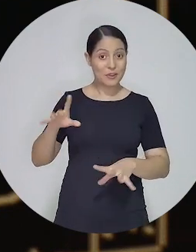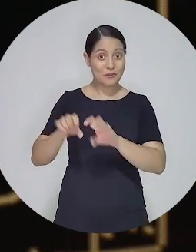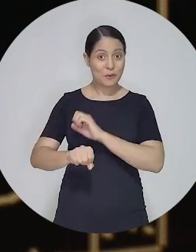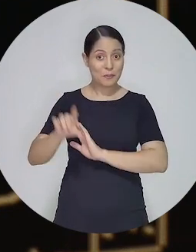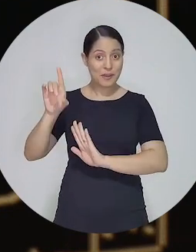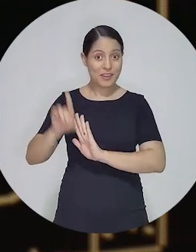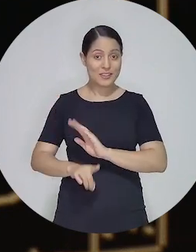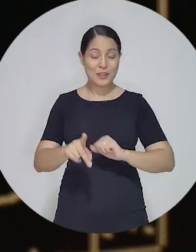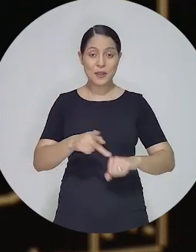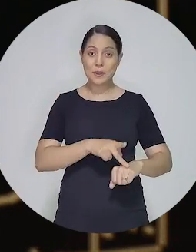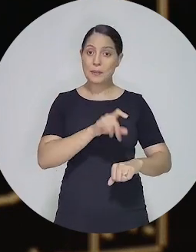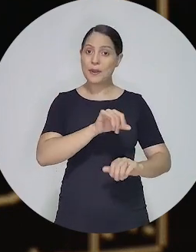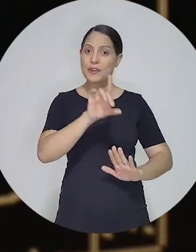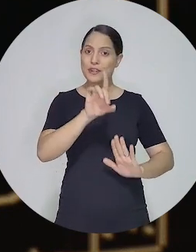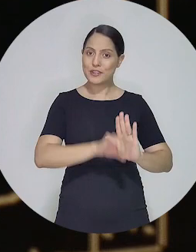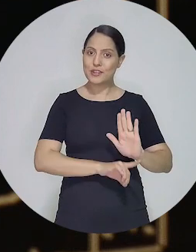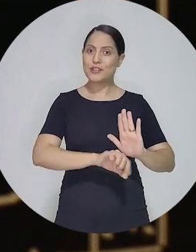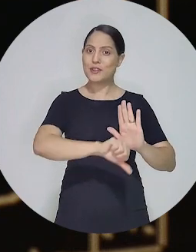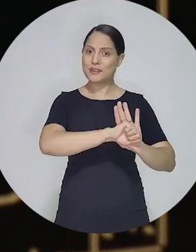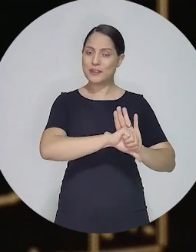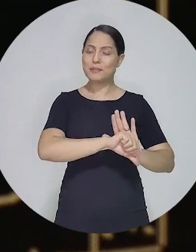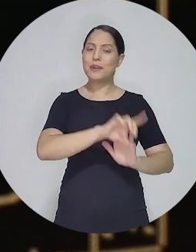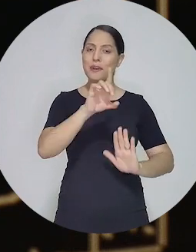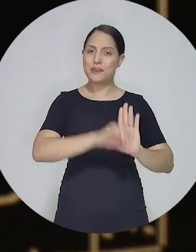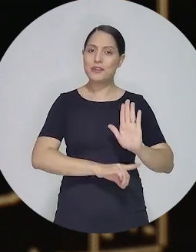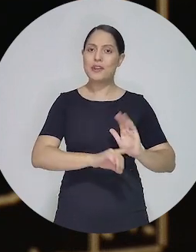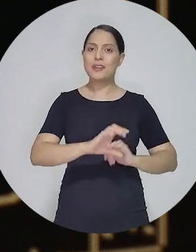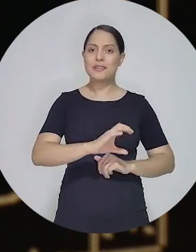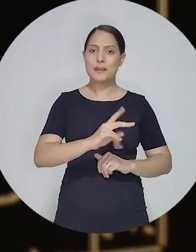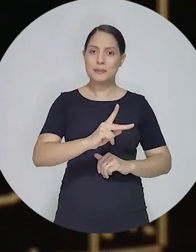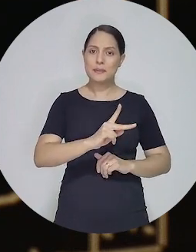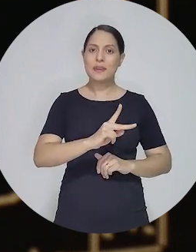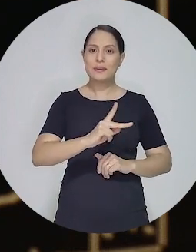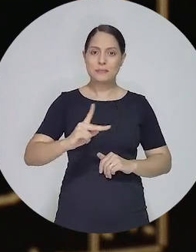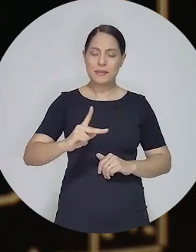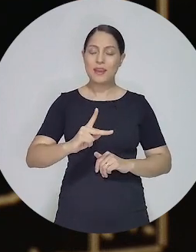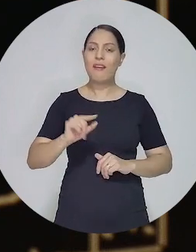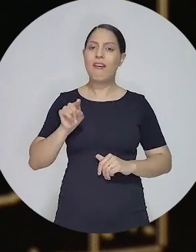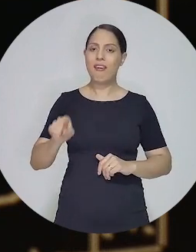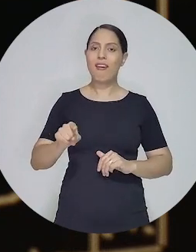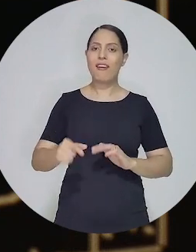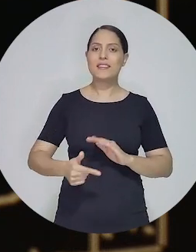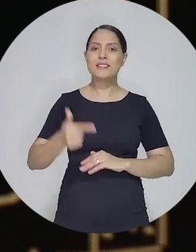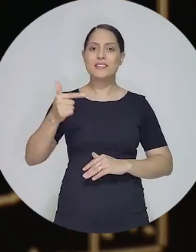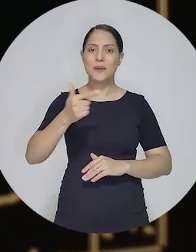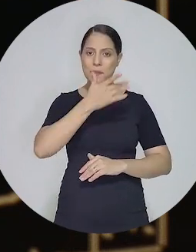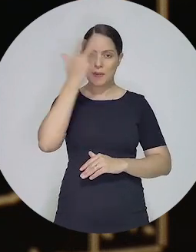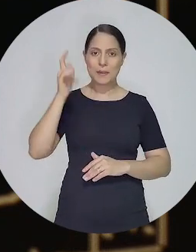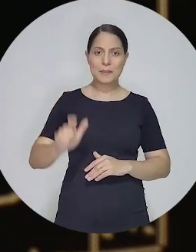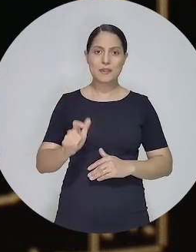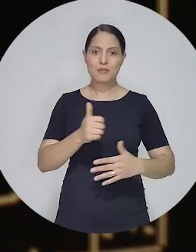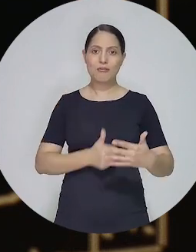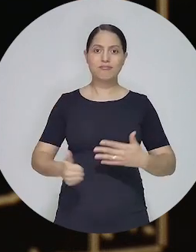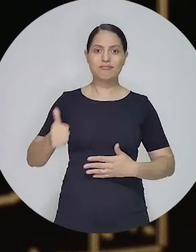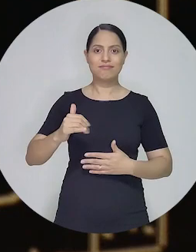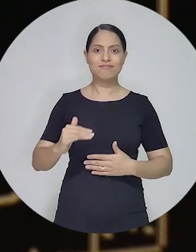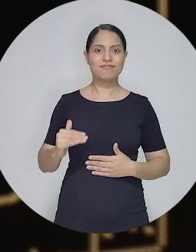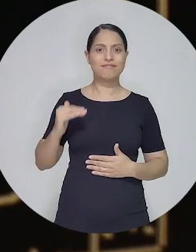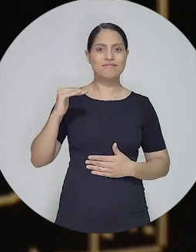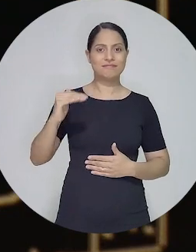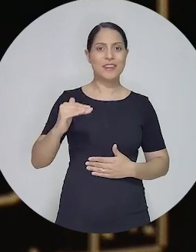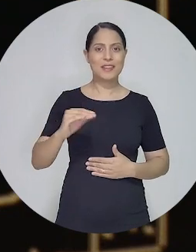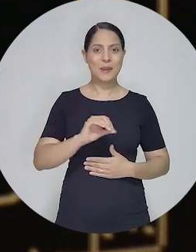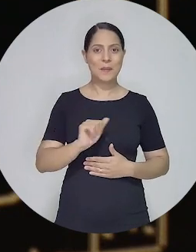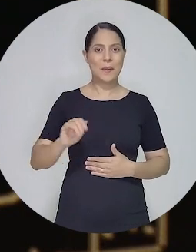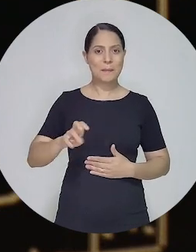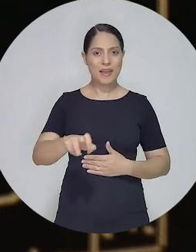Formado em Direito e pós-graduado em Direito Penal e Processual Penal, ele é o segundo amazonense a assumir o posto mais